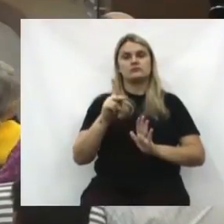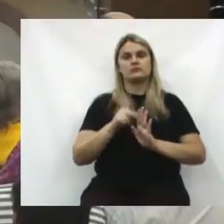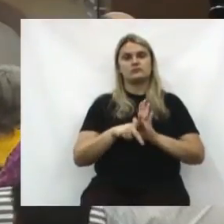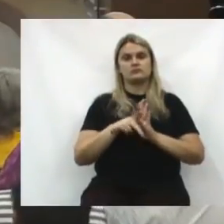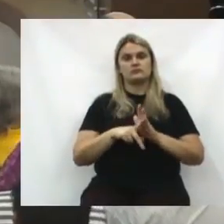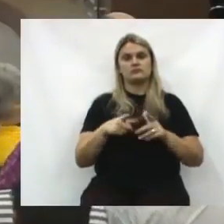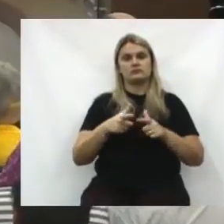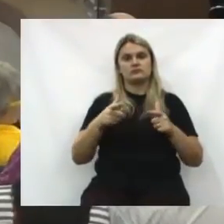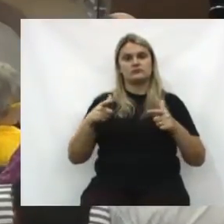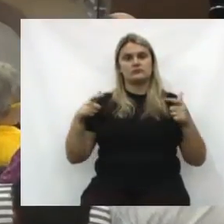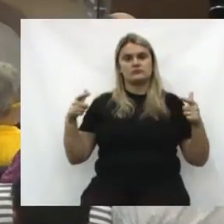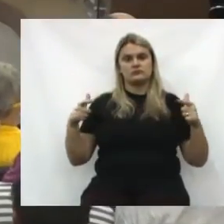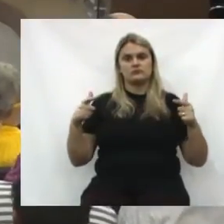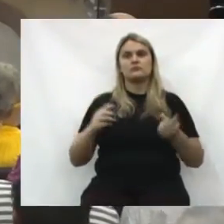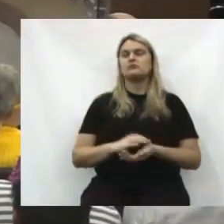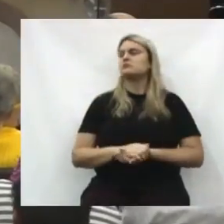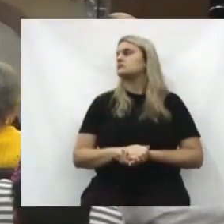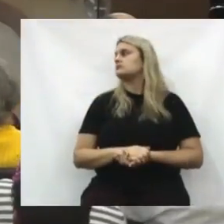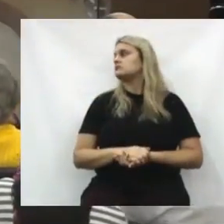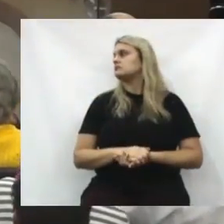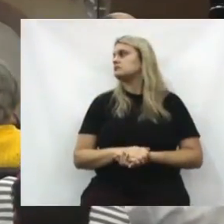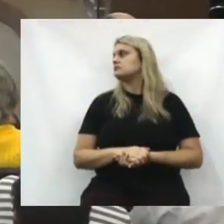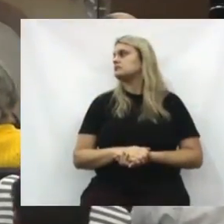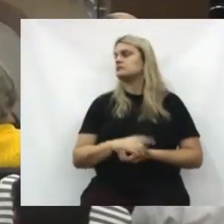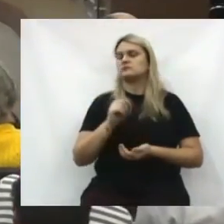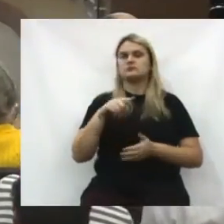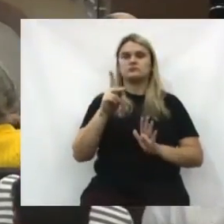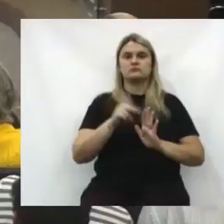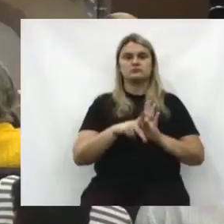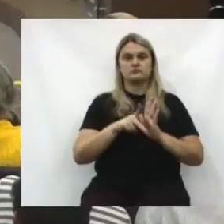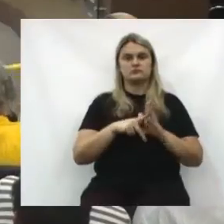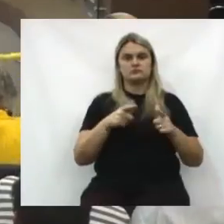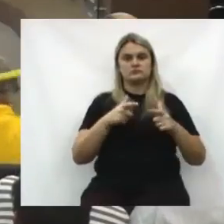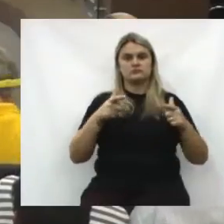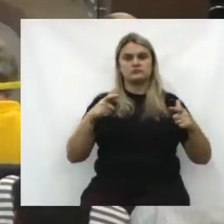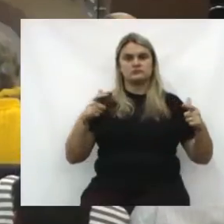requerimento. É um projeto de ampliação,